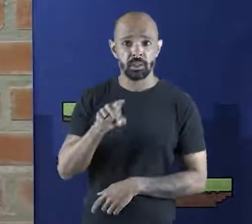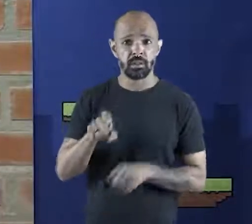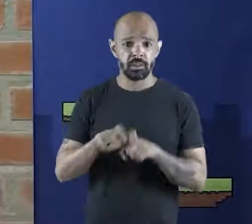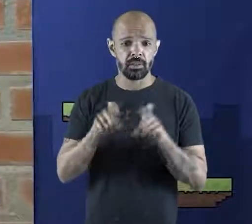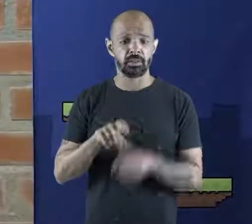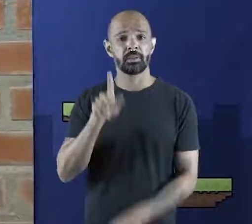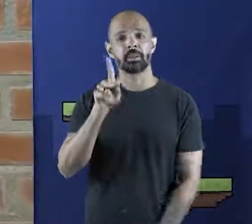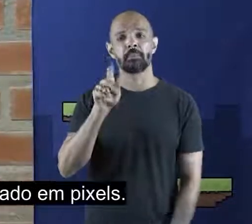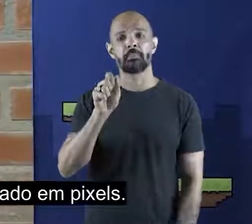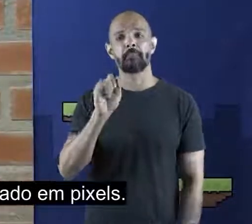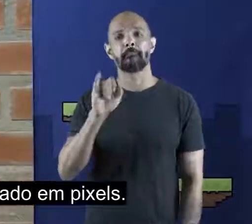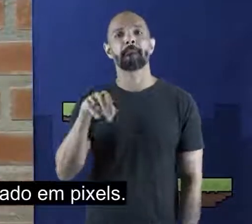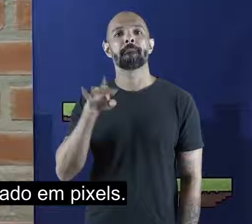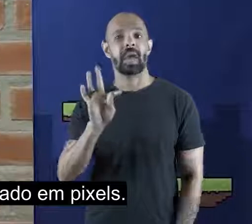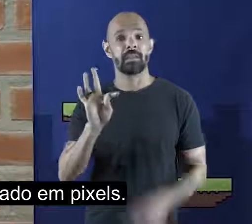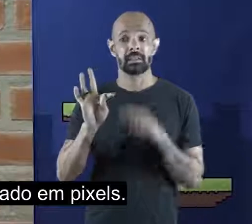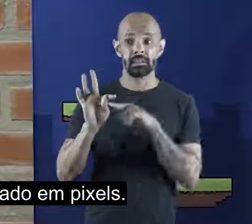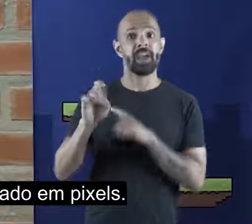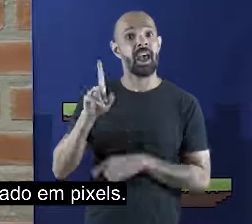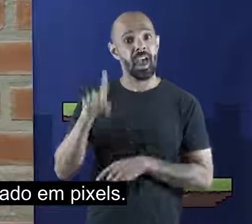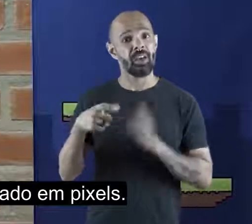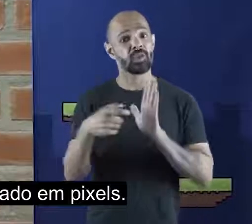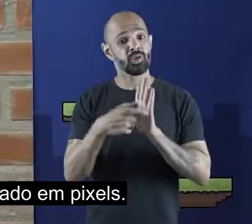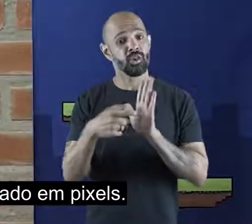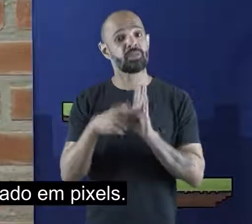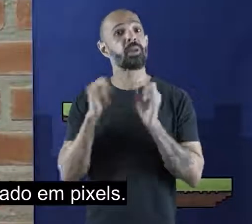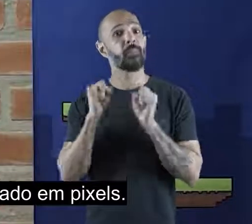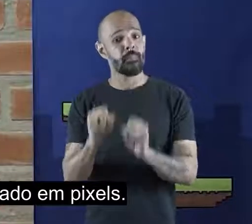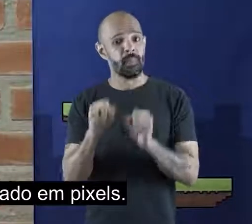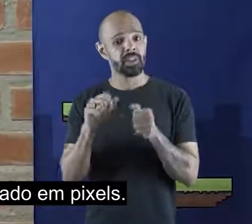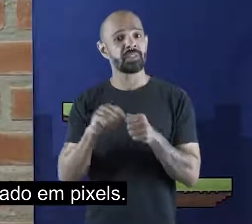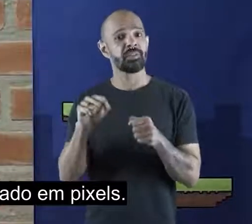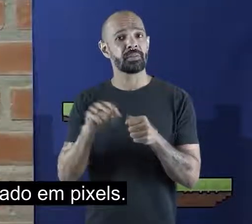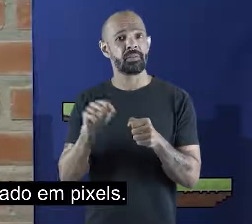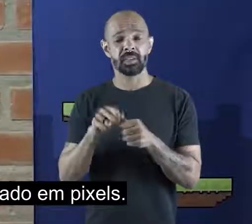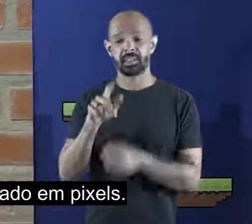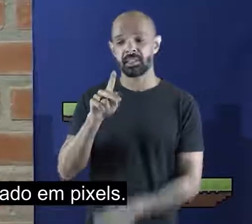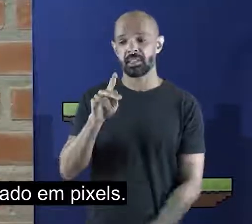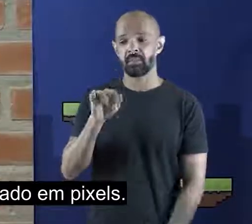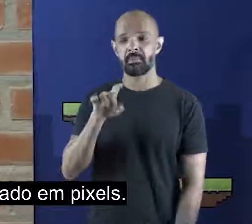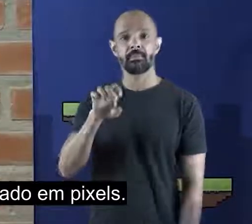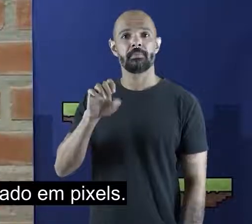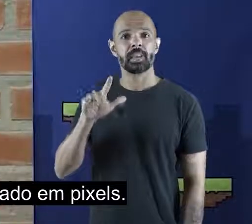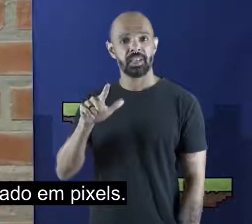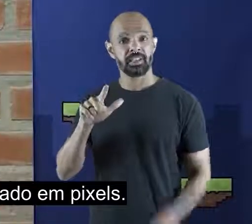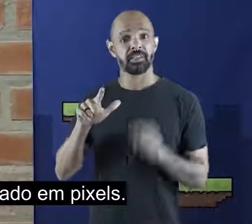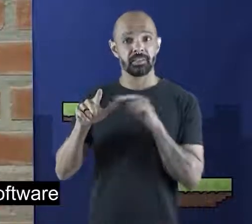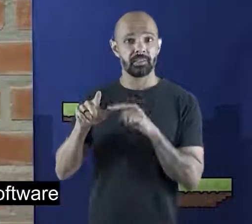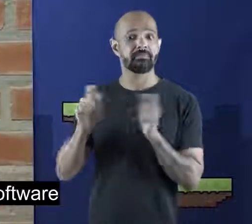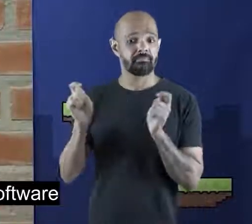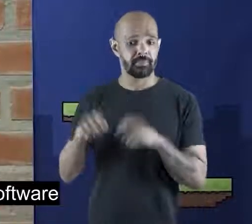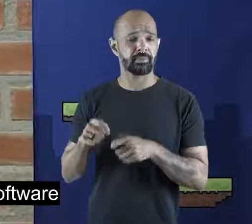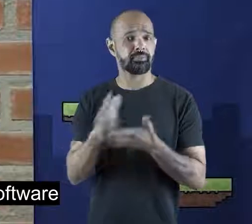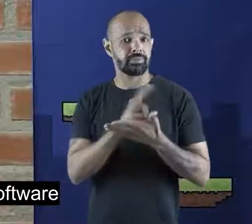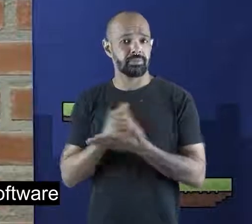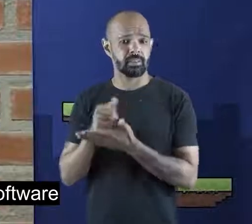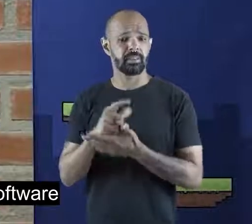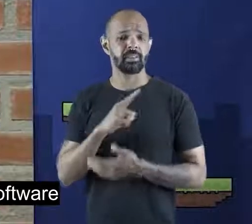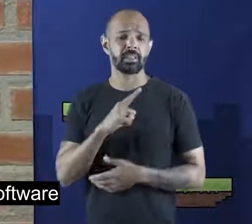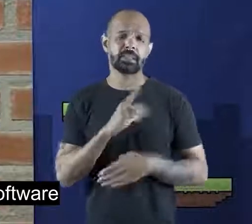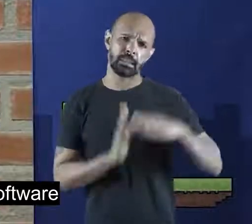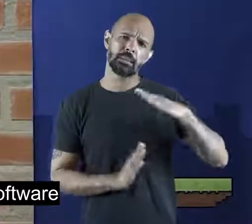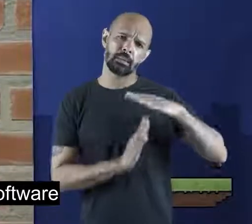Windows, que é o Paint. O Paint é um software que você pode fazer pixel art nele, que ele é baseado em pixels. Tá? Ele tem